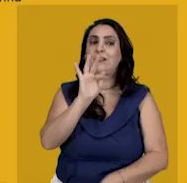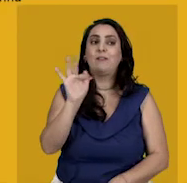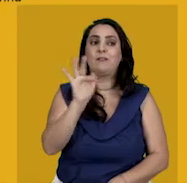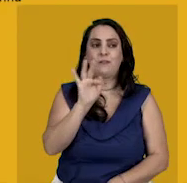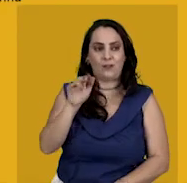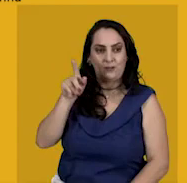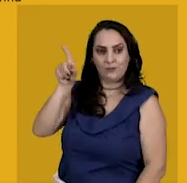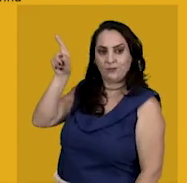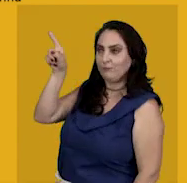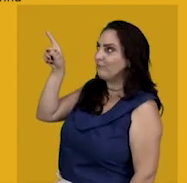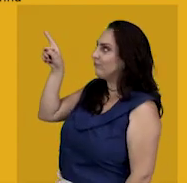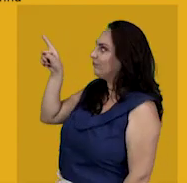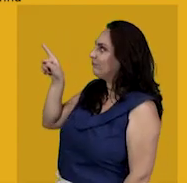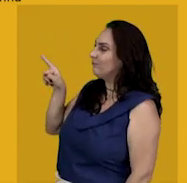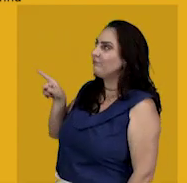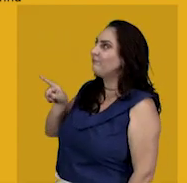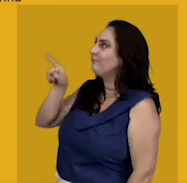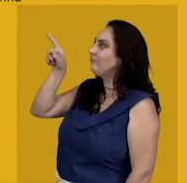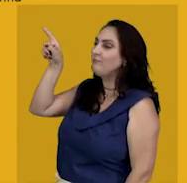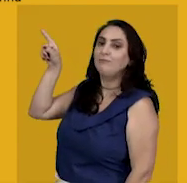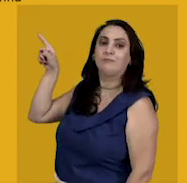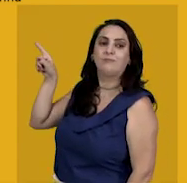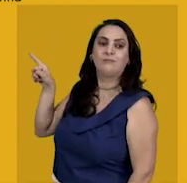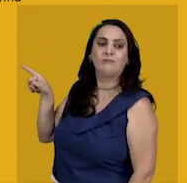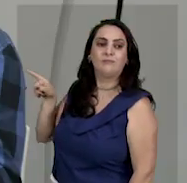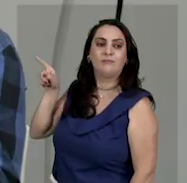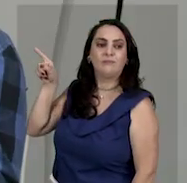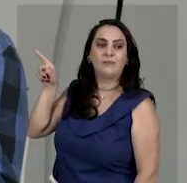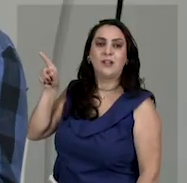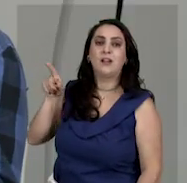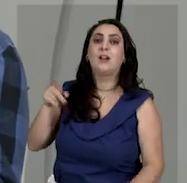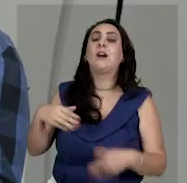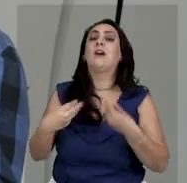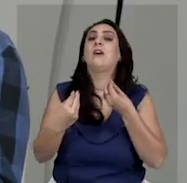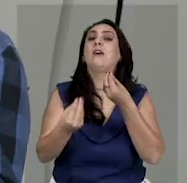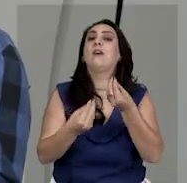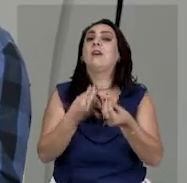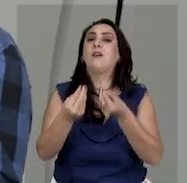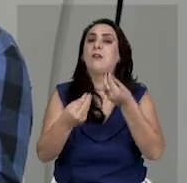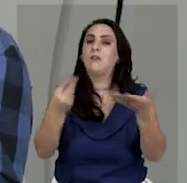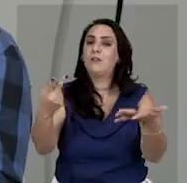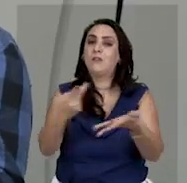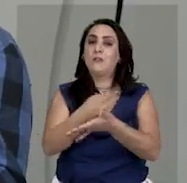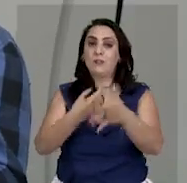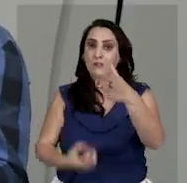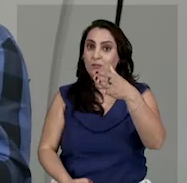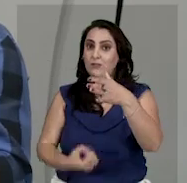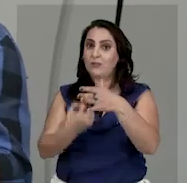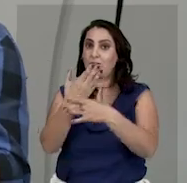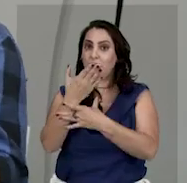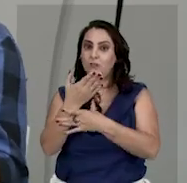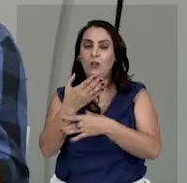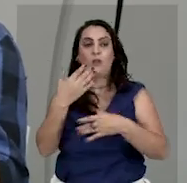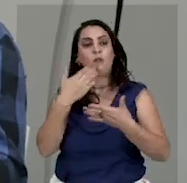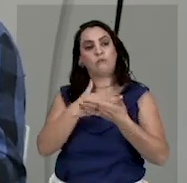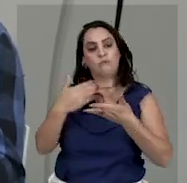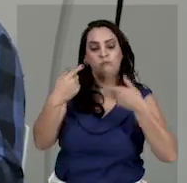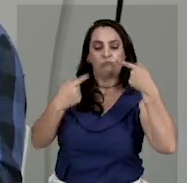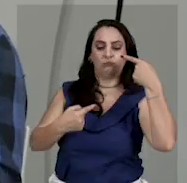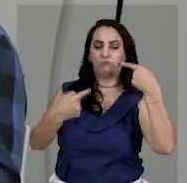E depois acontece aí depois da criação dessa escola para surdos, acontecem as discussões, então,